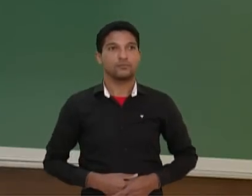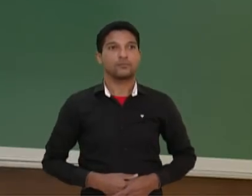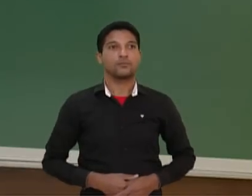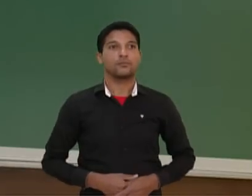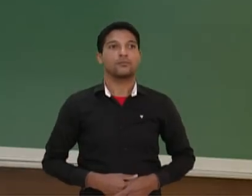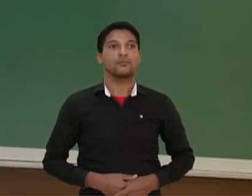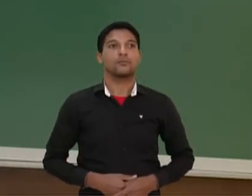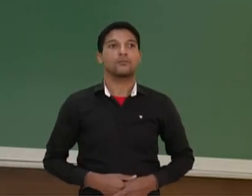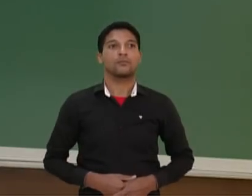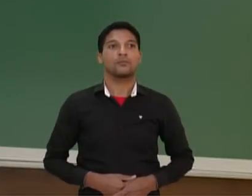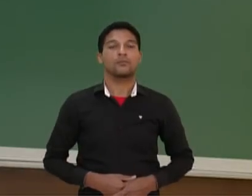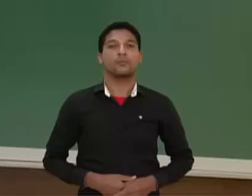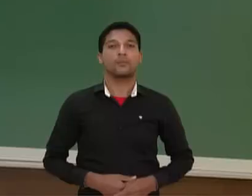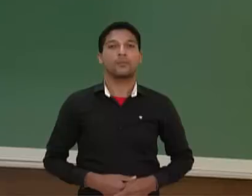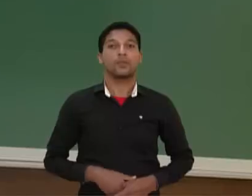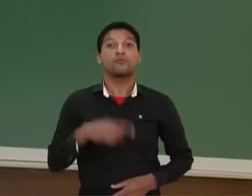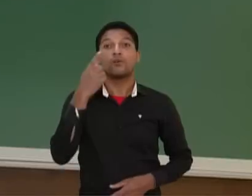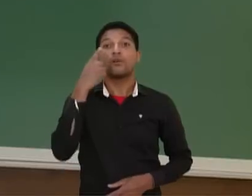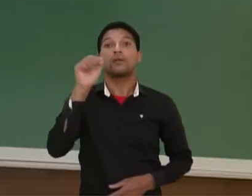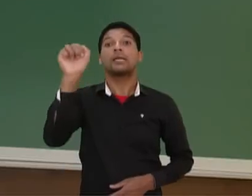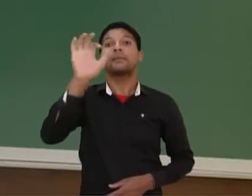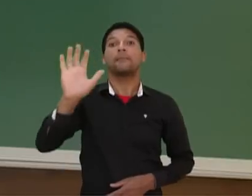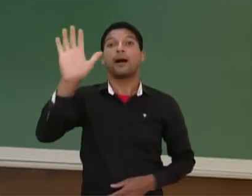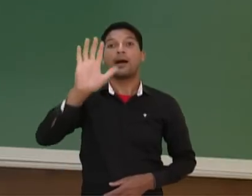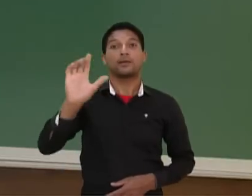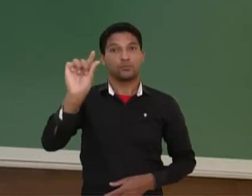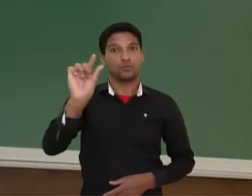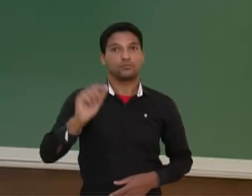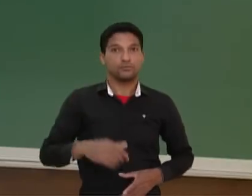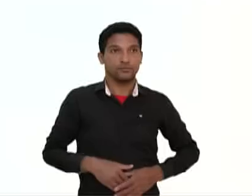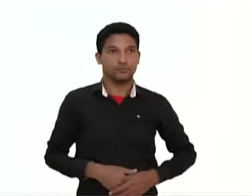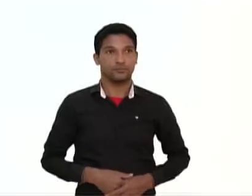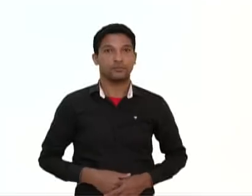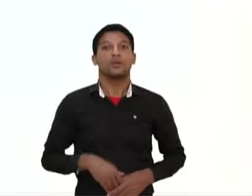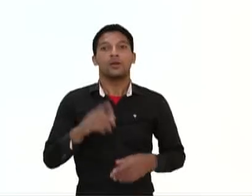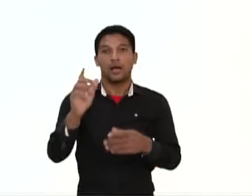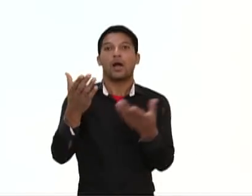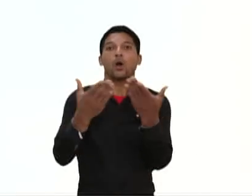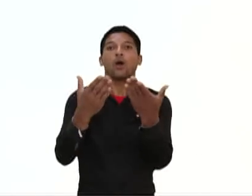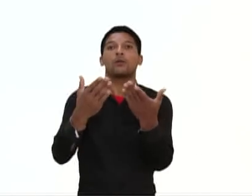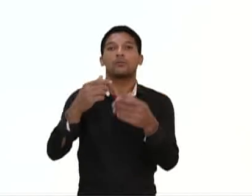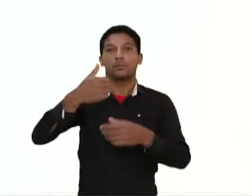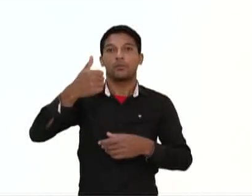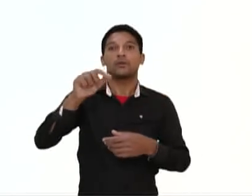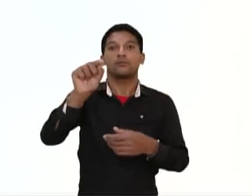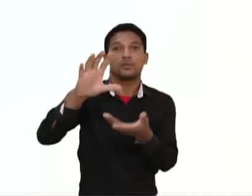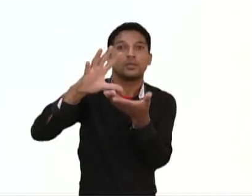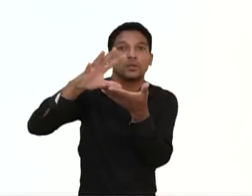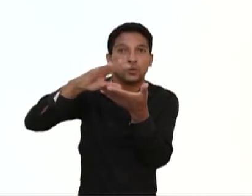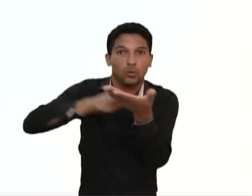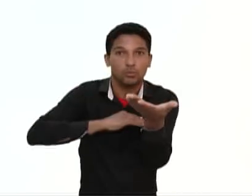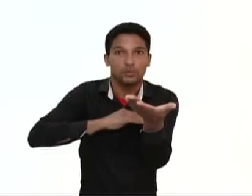não paralelos são diferentes. Certo? Então agora eu paro um pouquinho para você tomar nota dessas informações e a gente já continua.